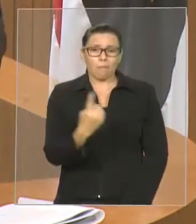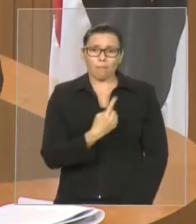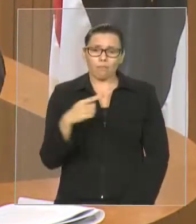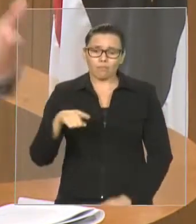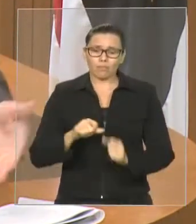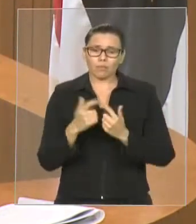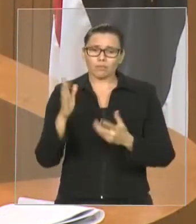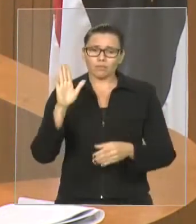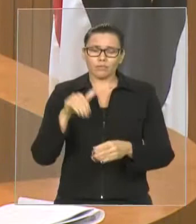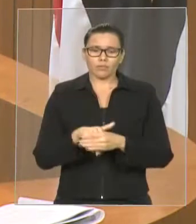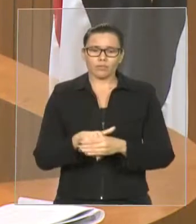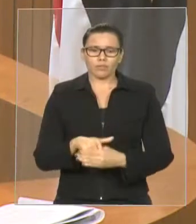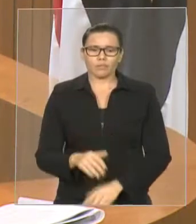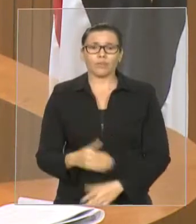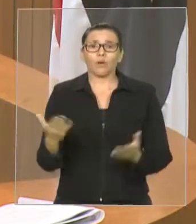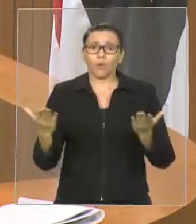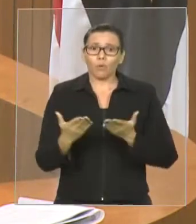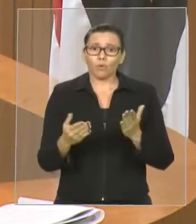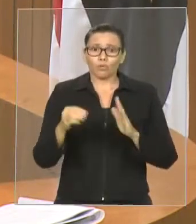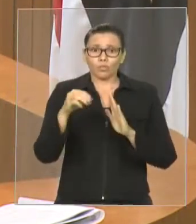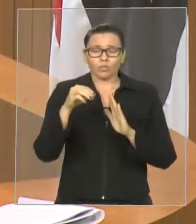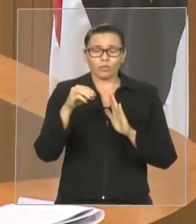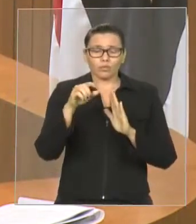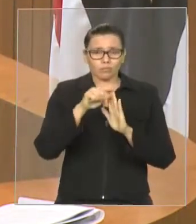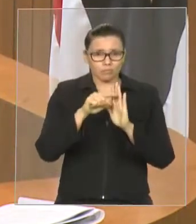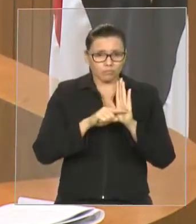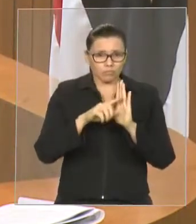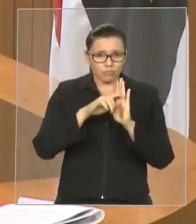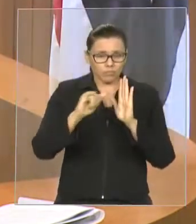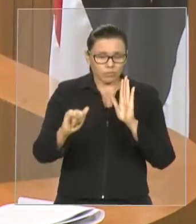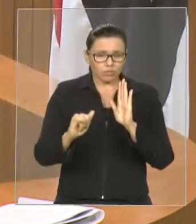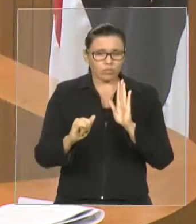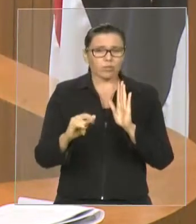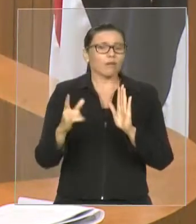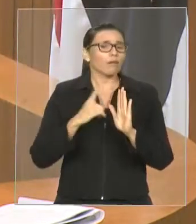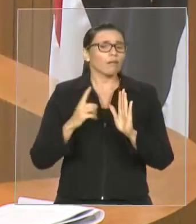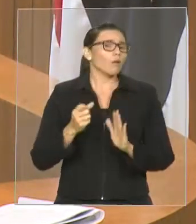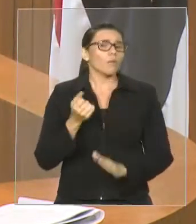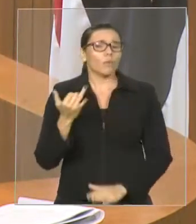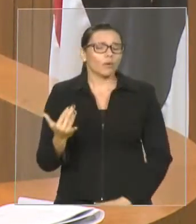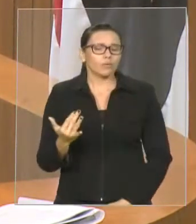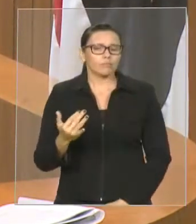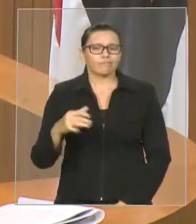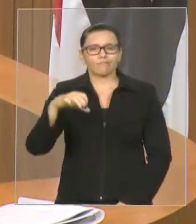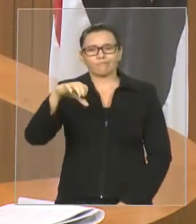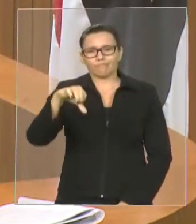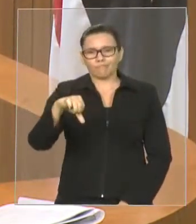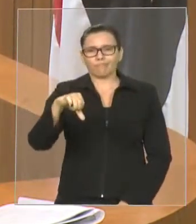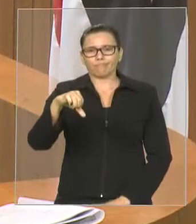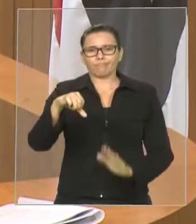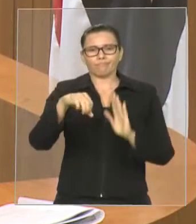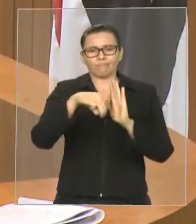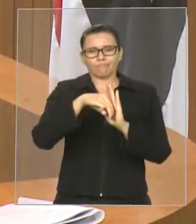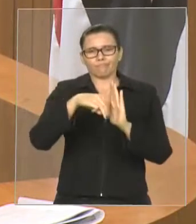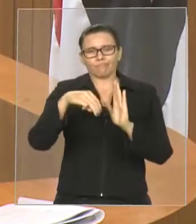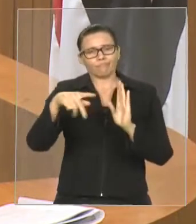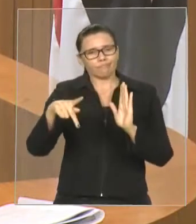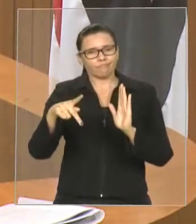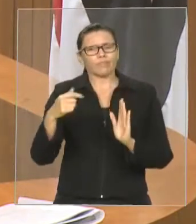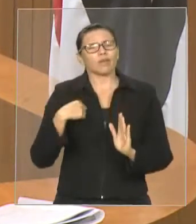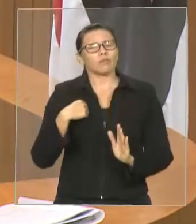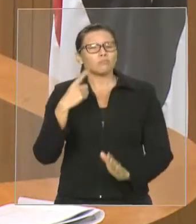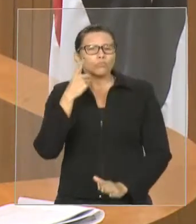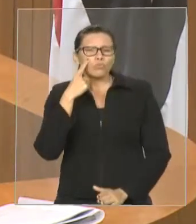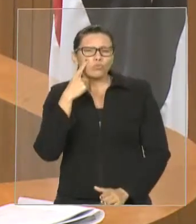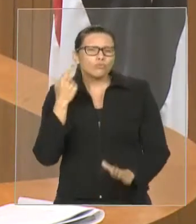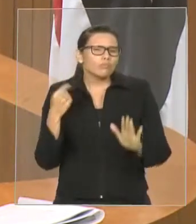somente na ordem do dia de hoje, deputado Souza Neto, 9 medidas provisórias. E aí a pergunta que fica,